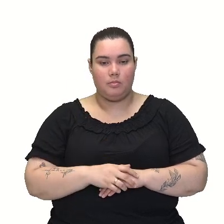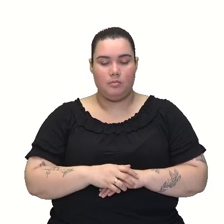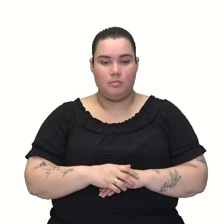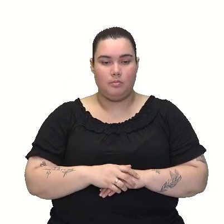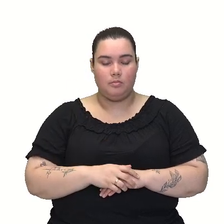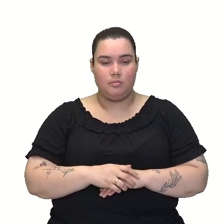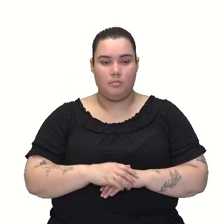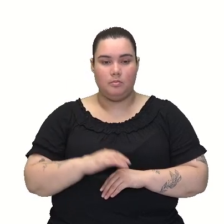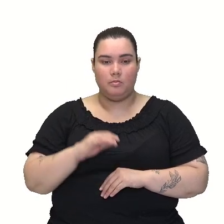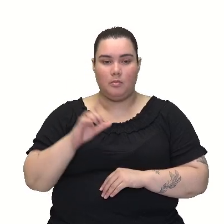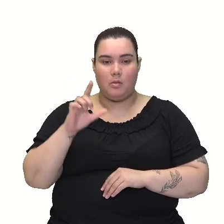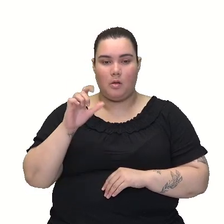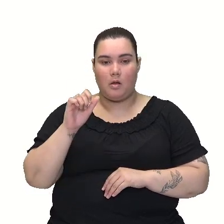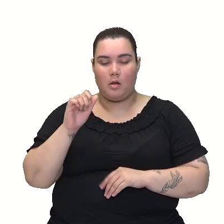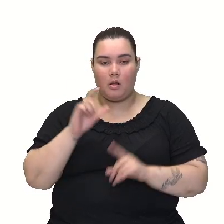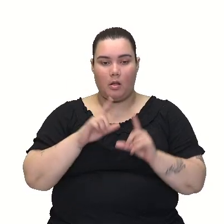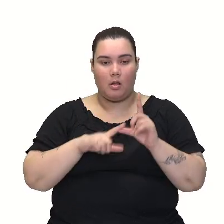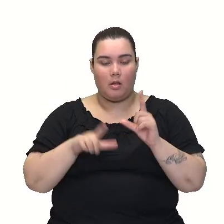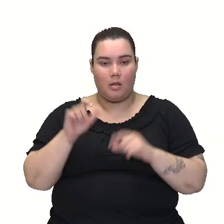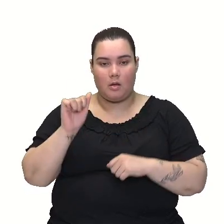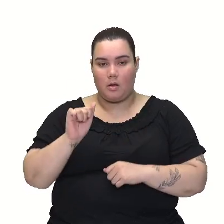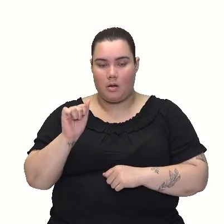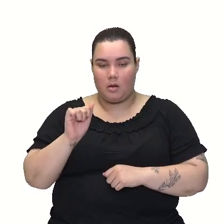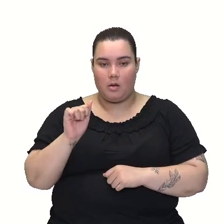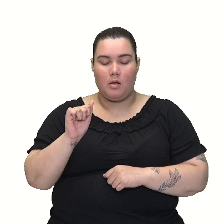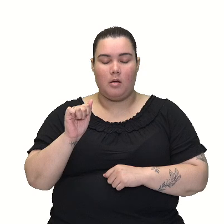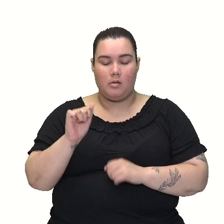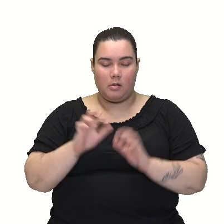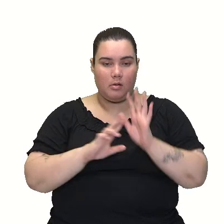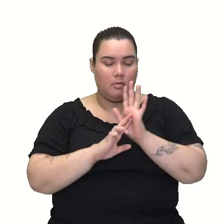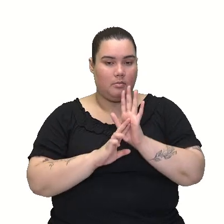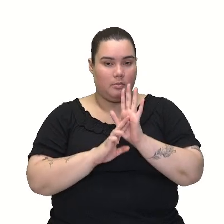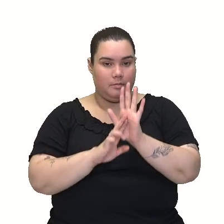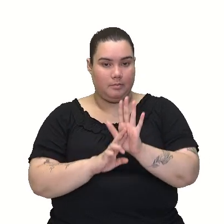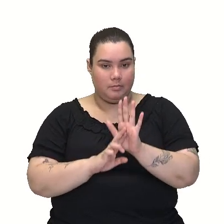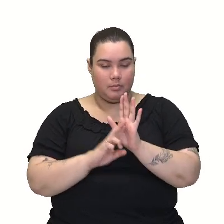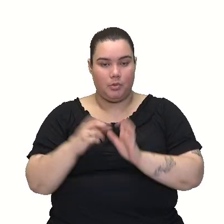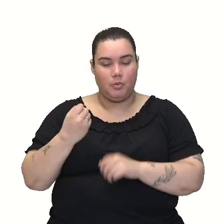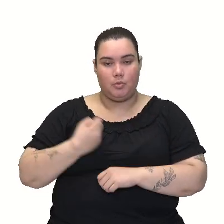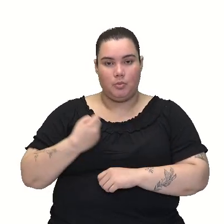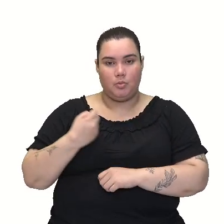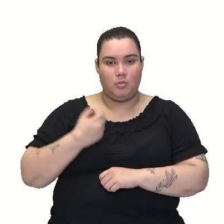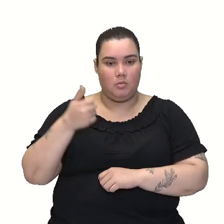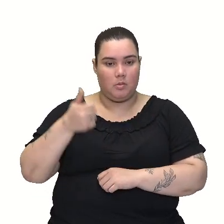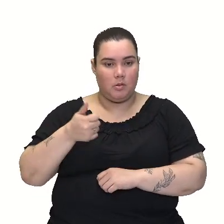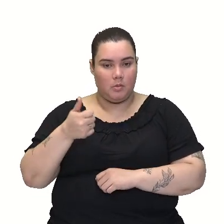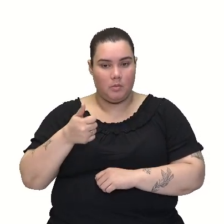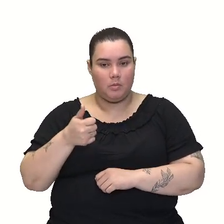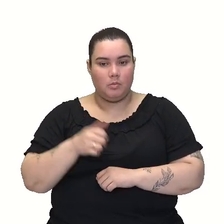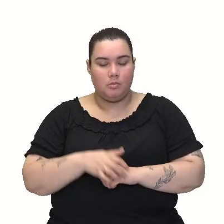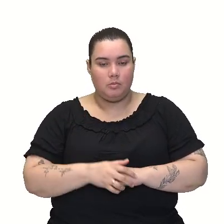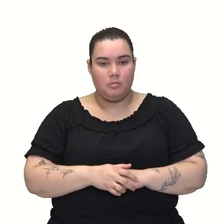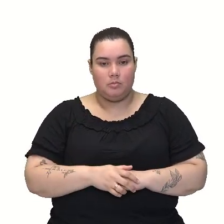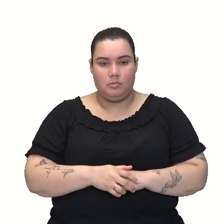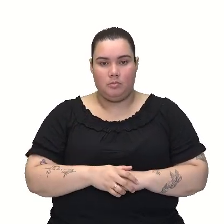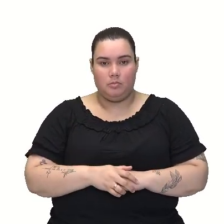O coeficiente A é o valor que vai junto ali de x ao quadrado,